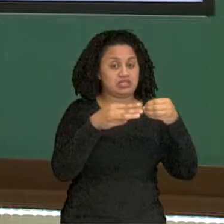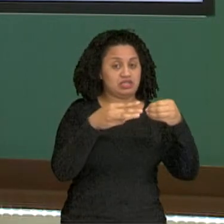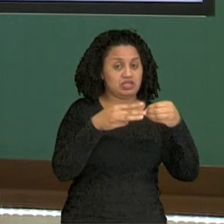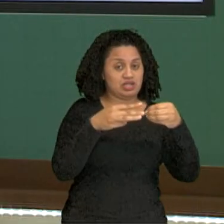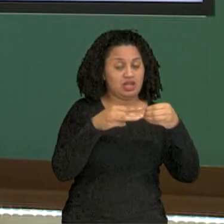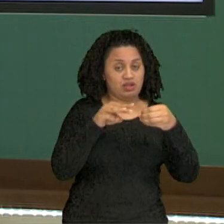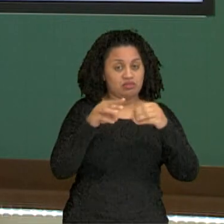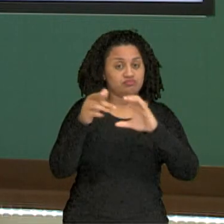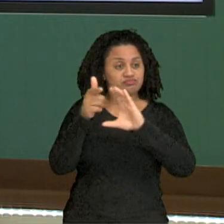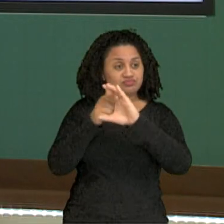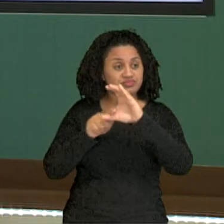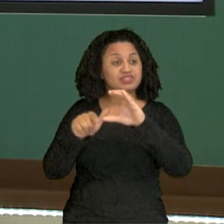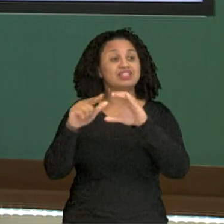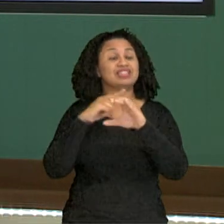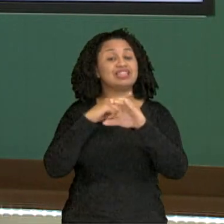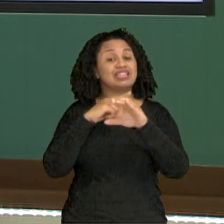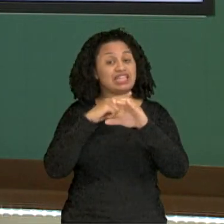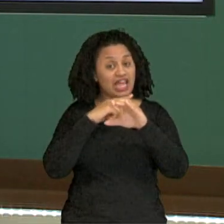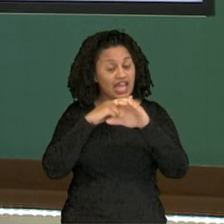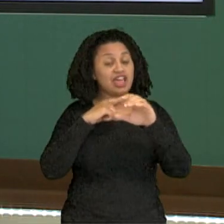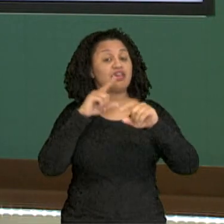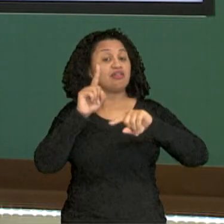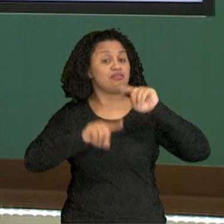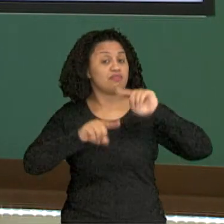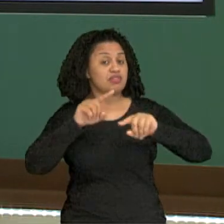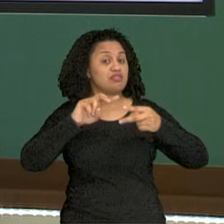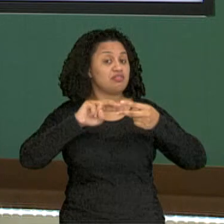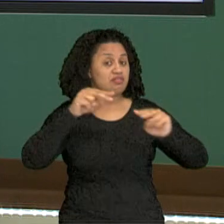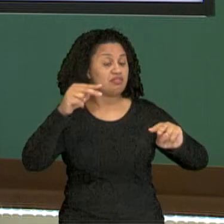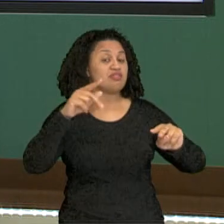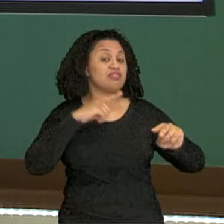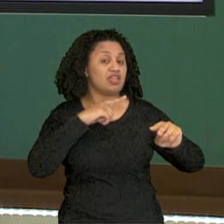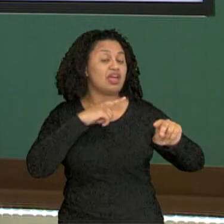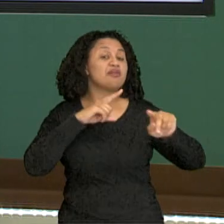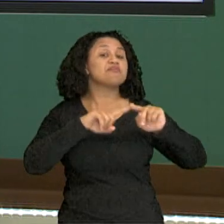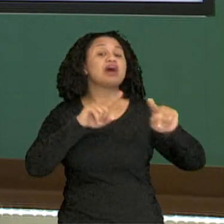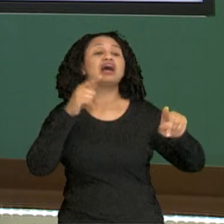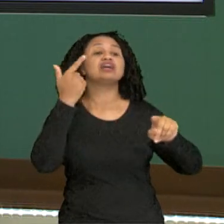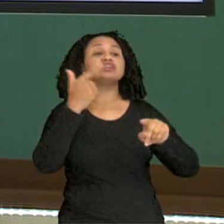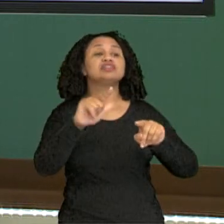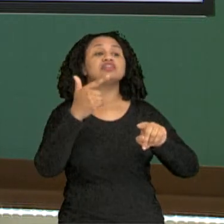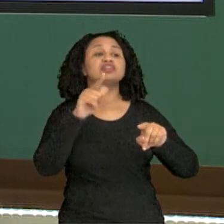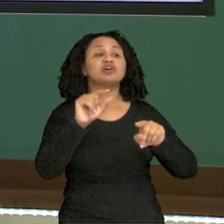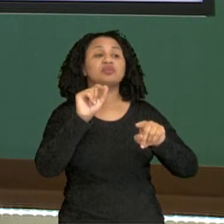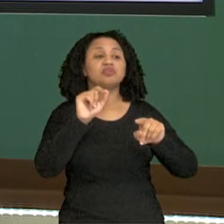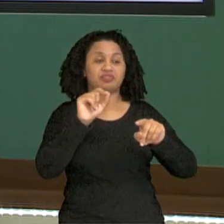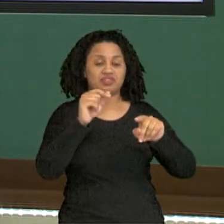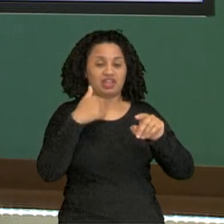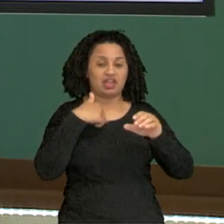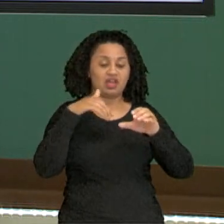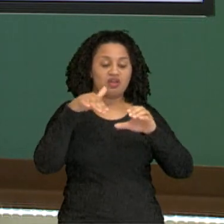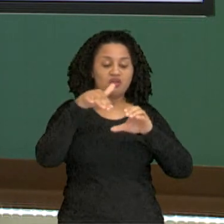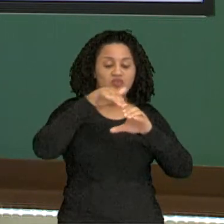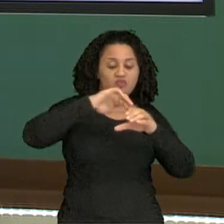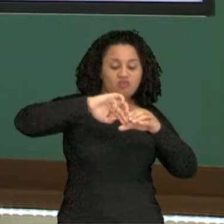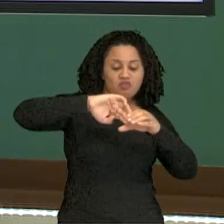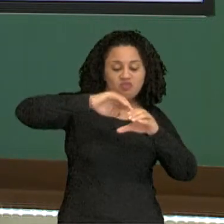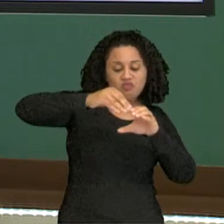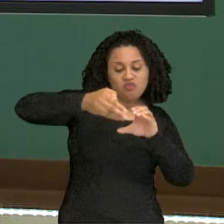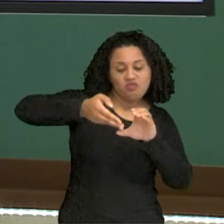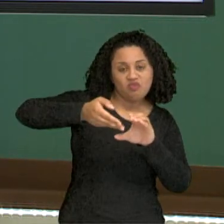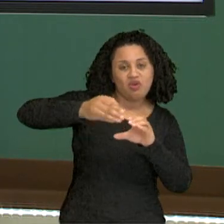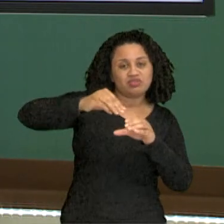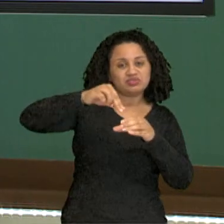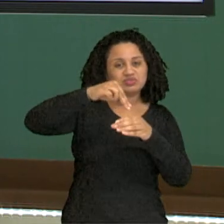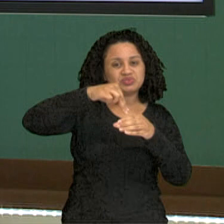procarionte possui material genético. O que não possui um envoltório